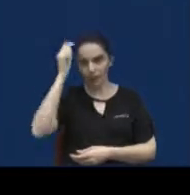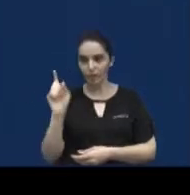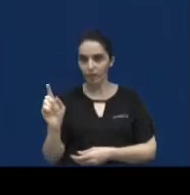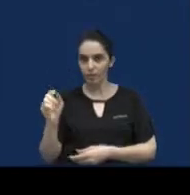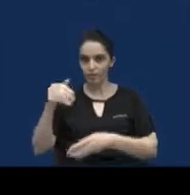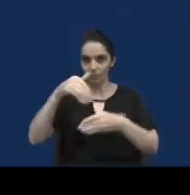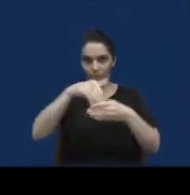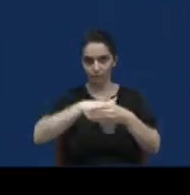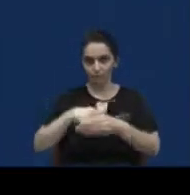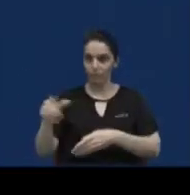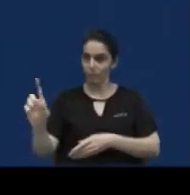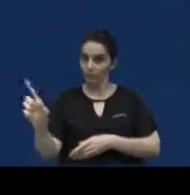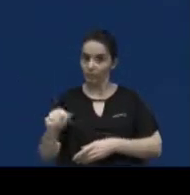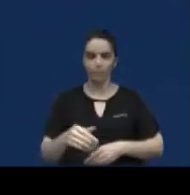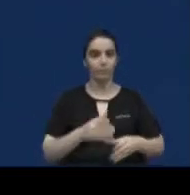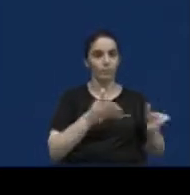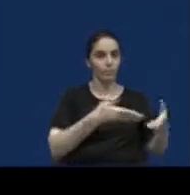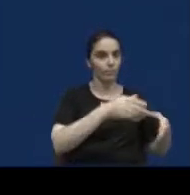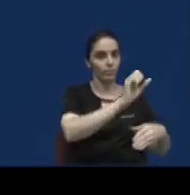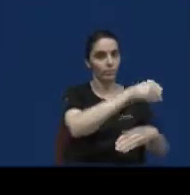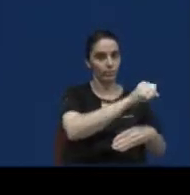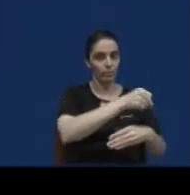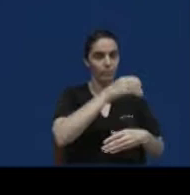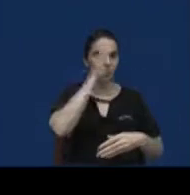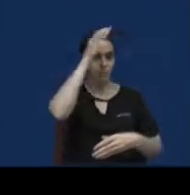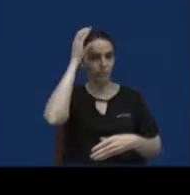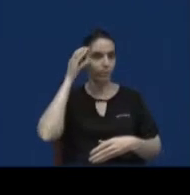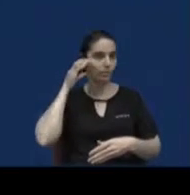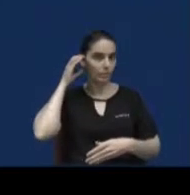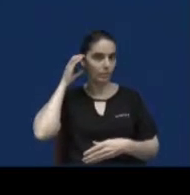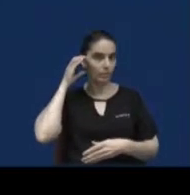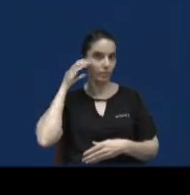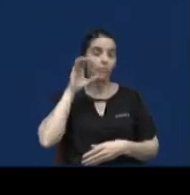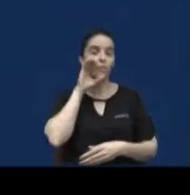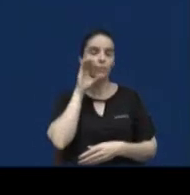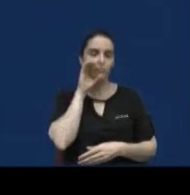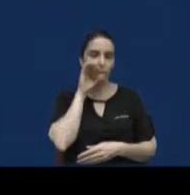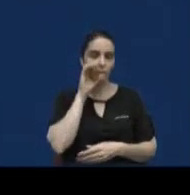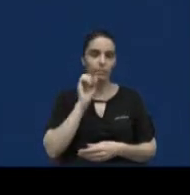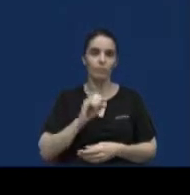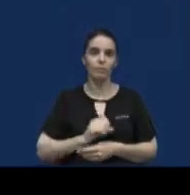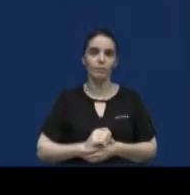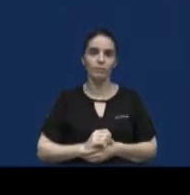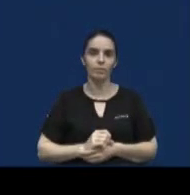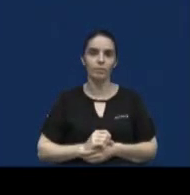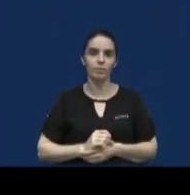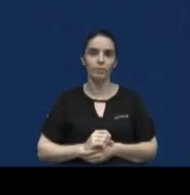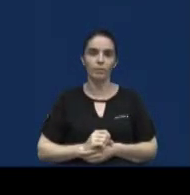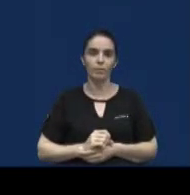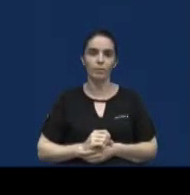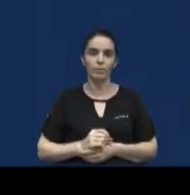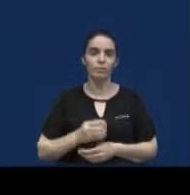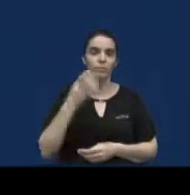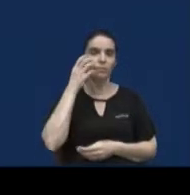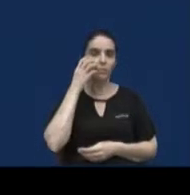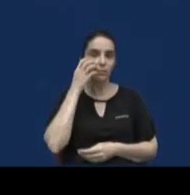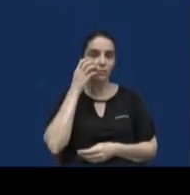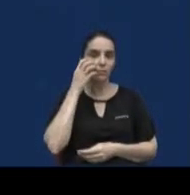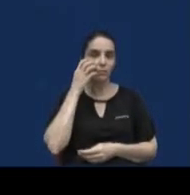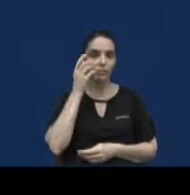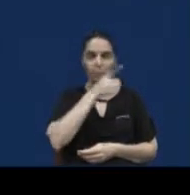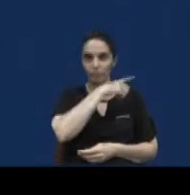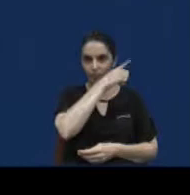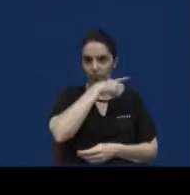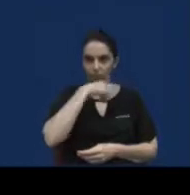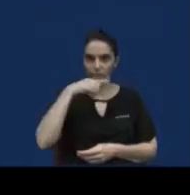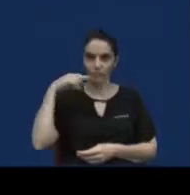Votaram sim: Constância, Dr. Marcelo Rossi, Mayra Costa,